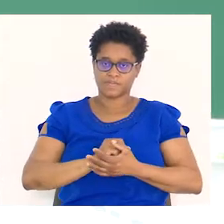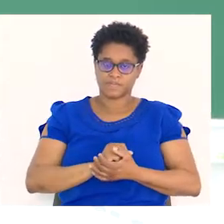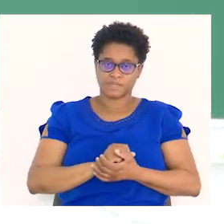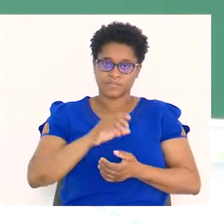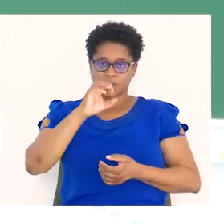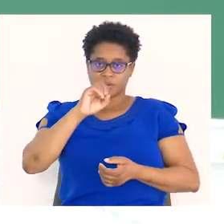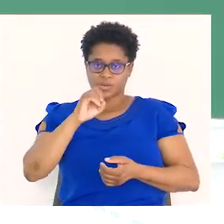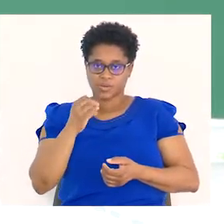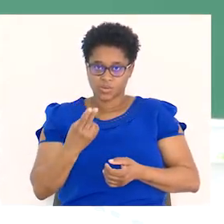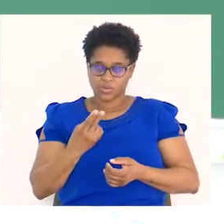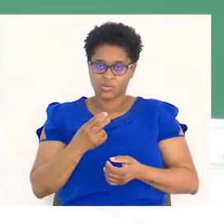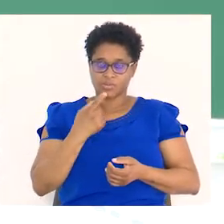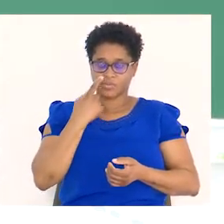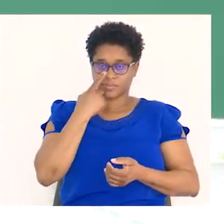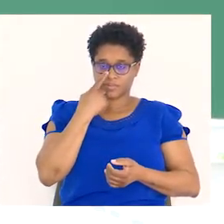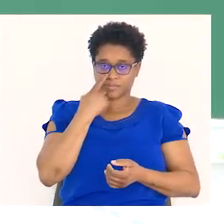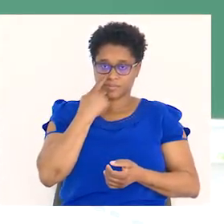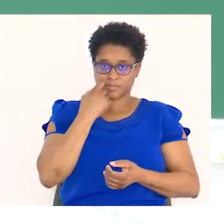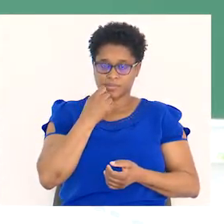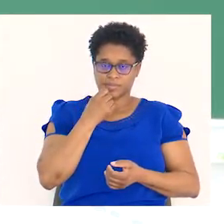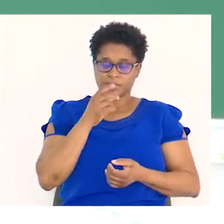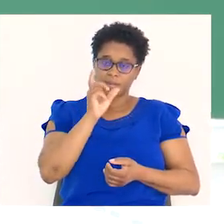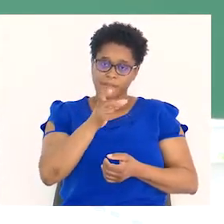ou então vou arranjar uma mais simples ainda.